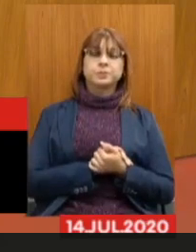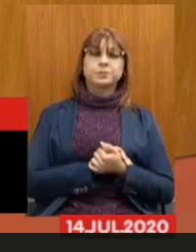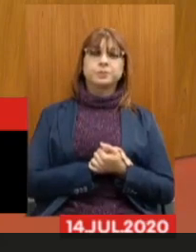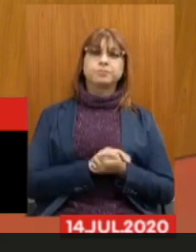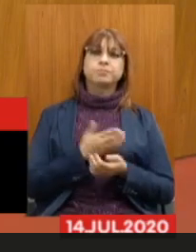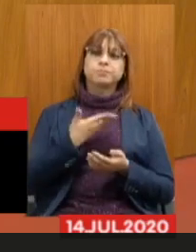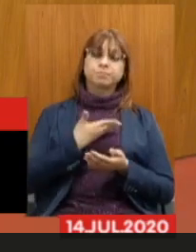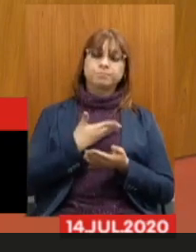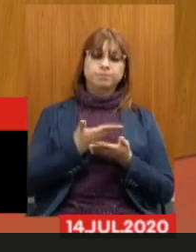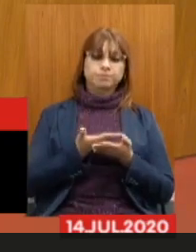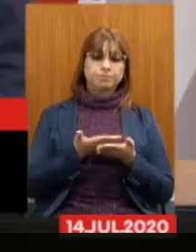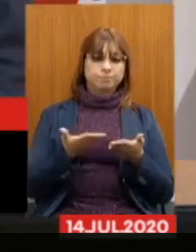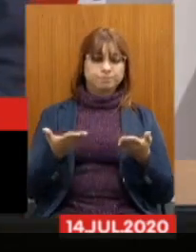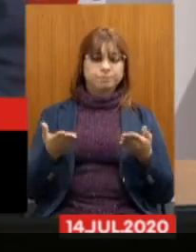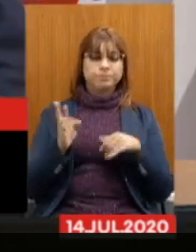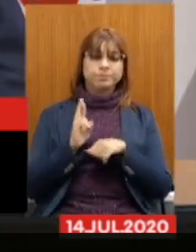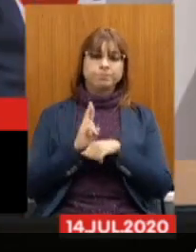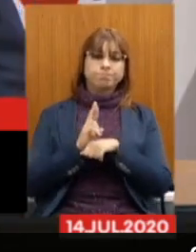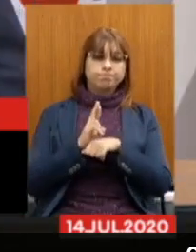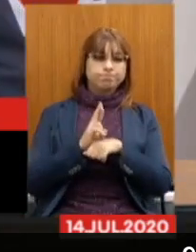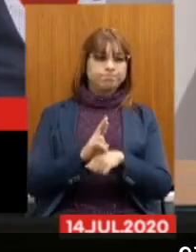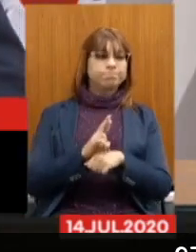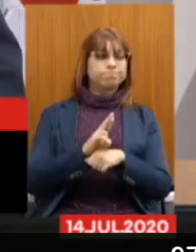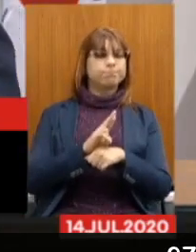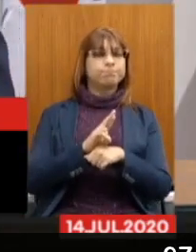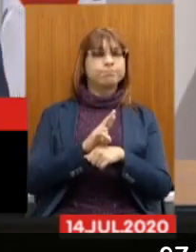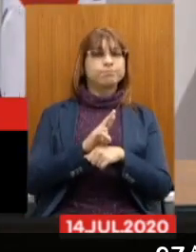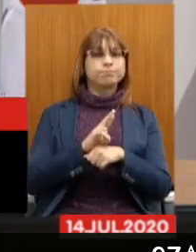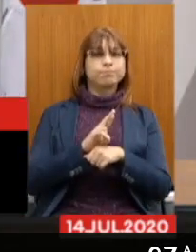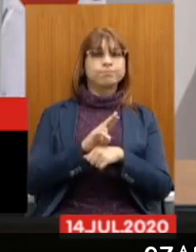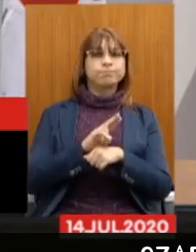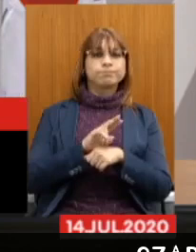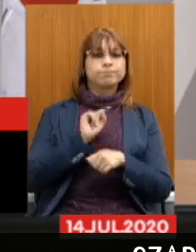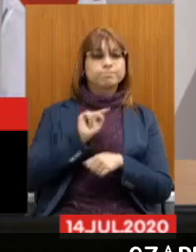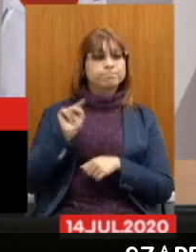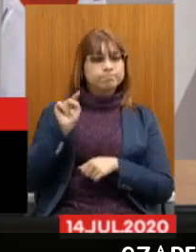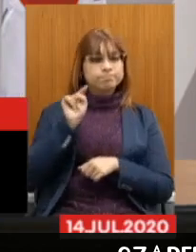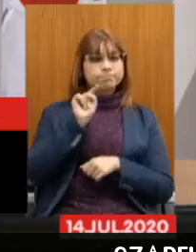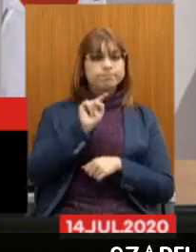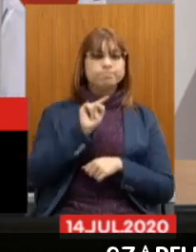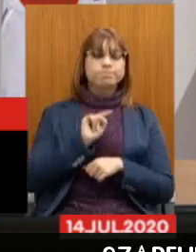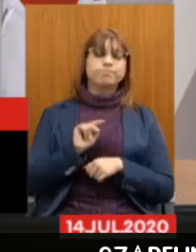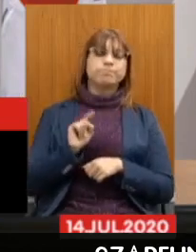colegas representantes das diversas classes servidores do Estado,